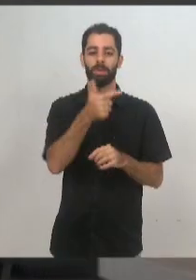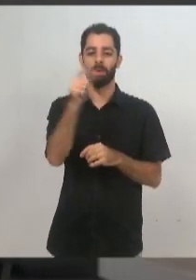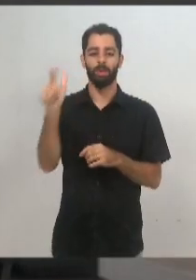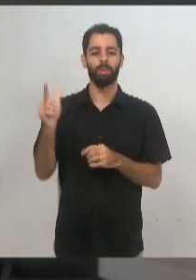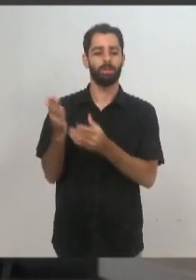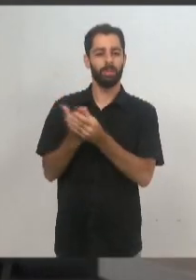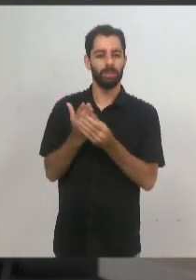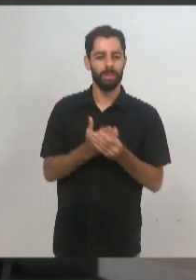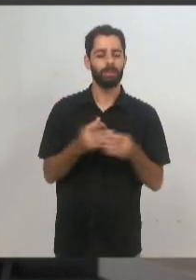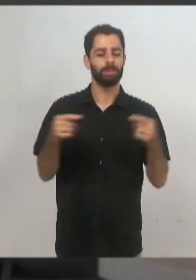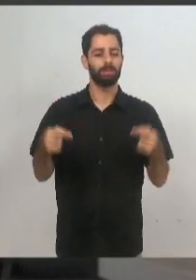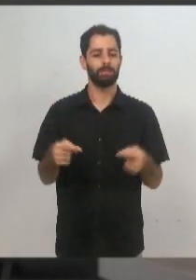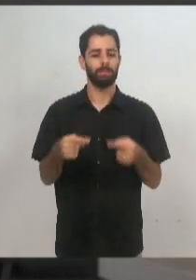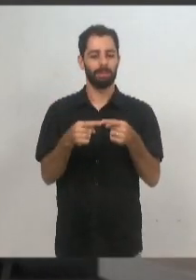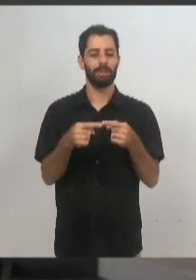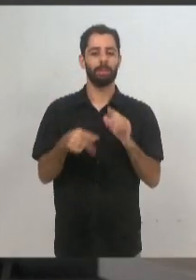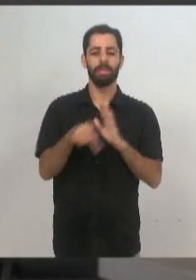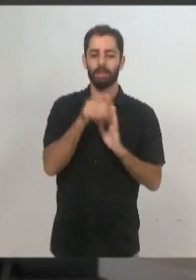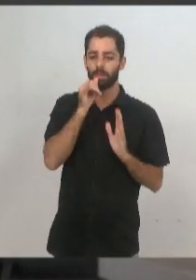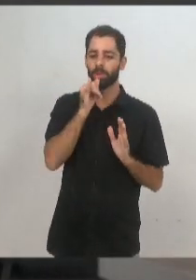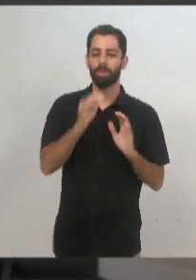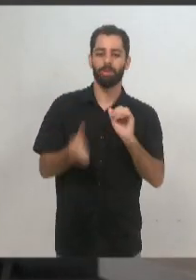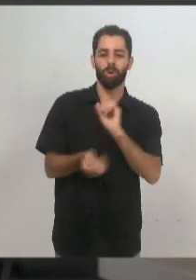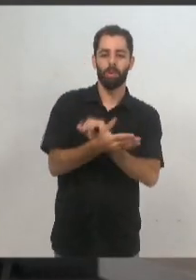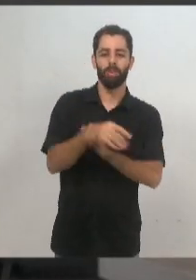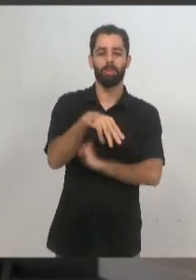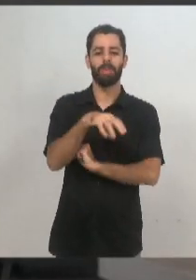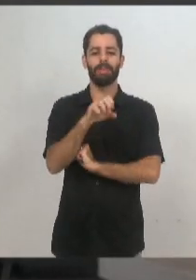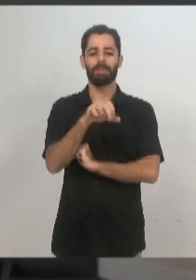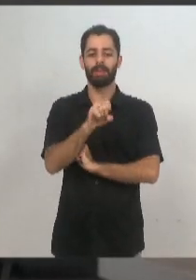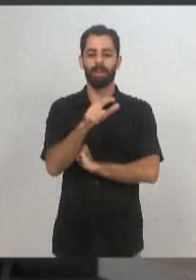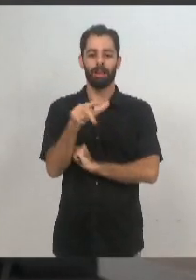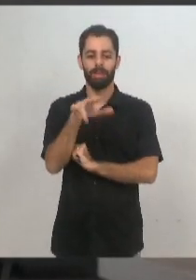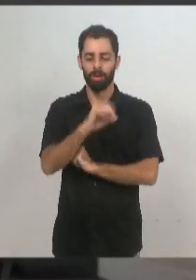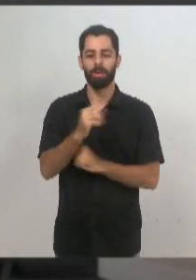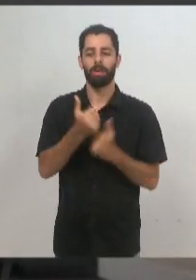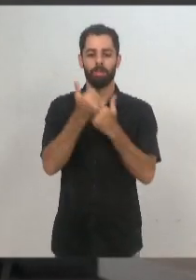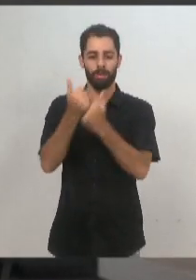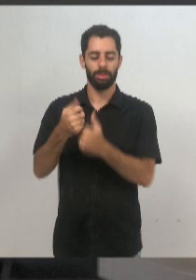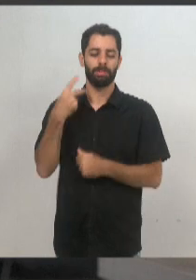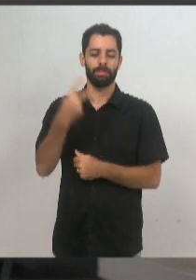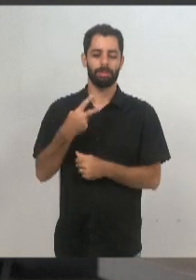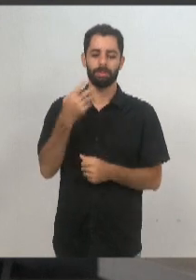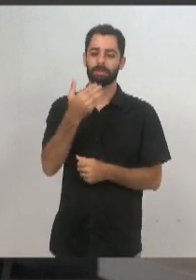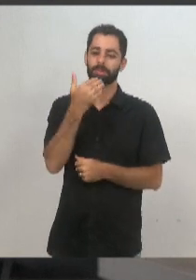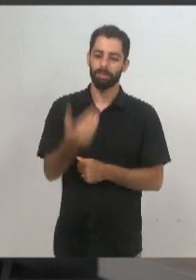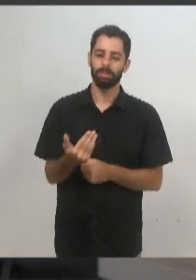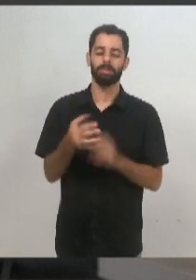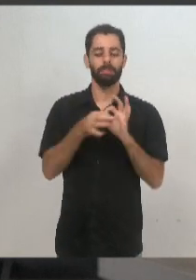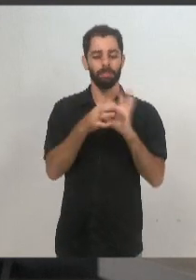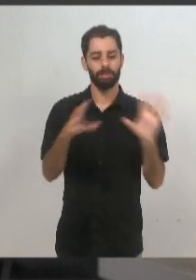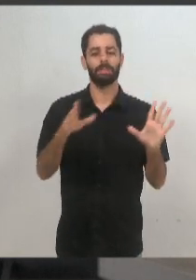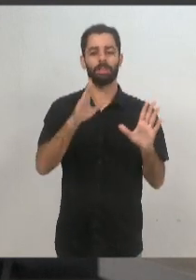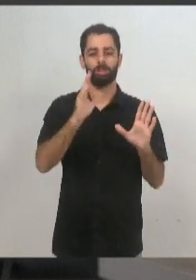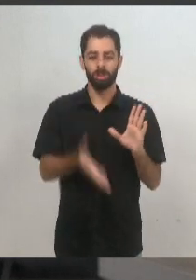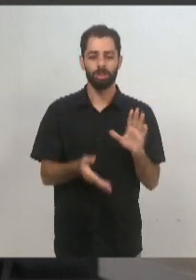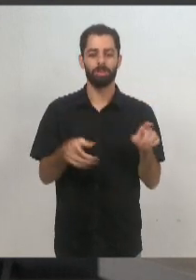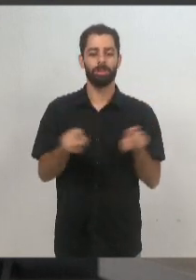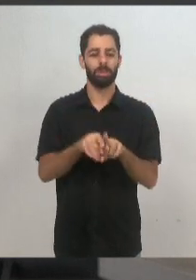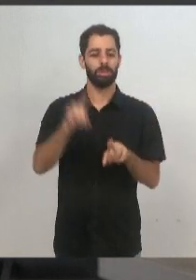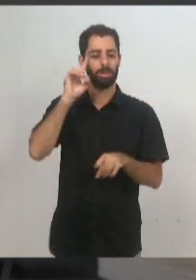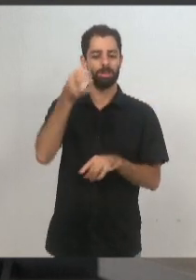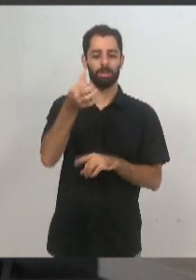processo relacionados ao mensalão, por exemplo. Então, somo coro aí à vereadora e peço anistia já, e dia 6